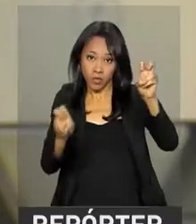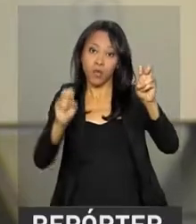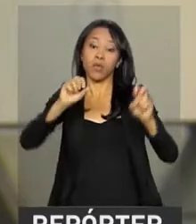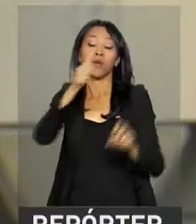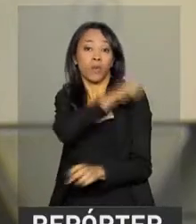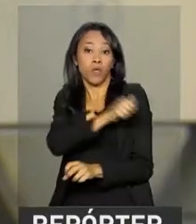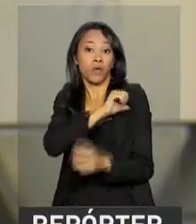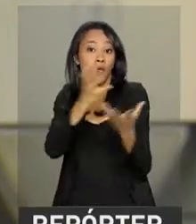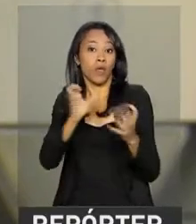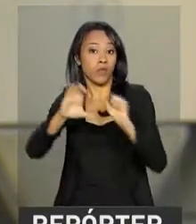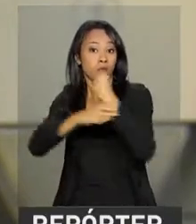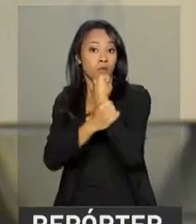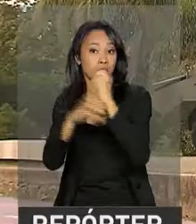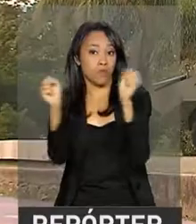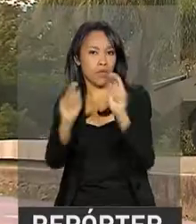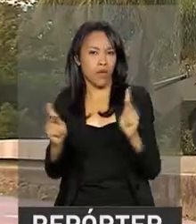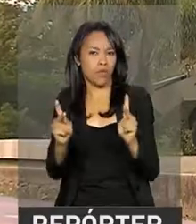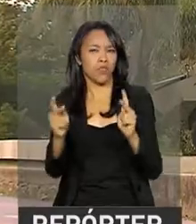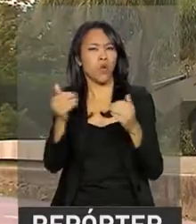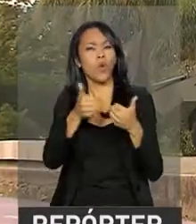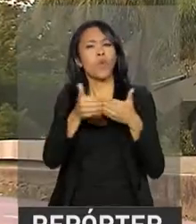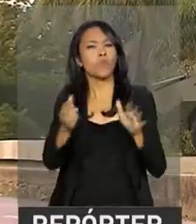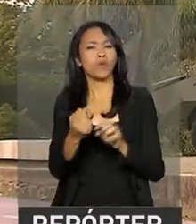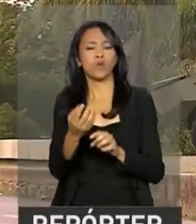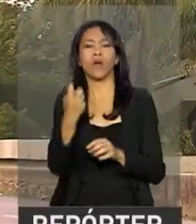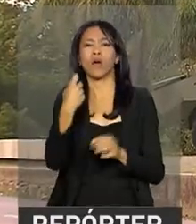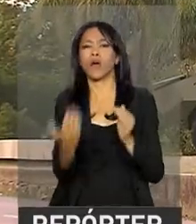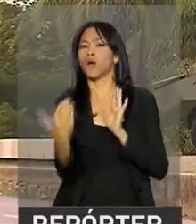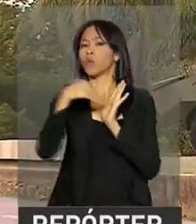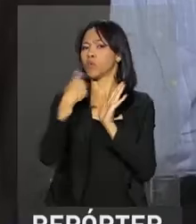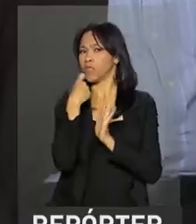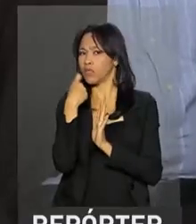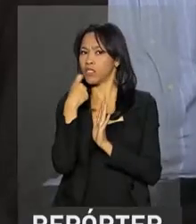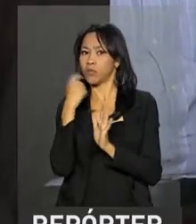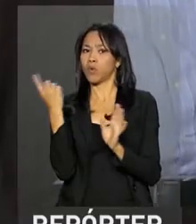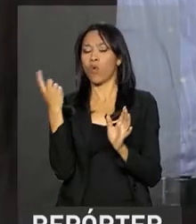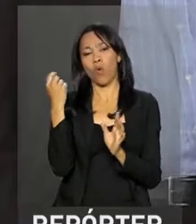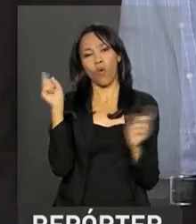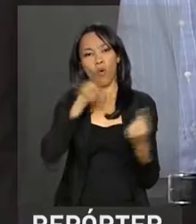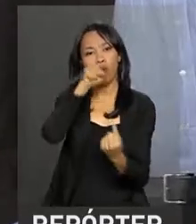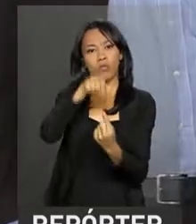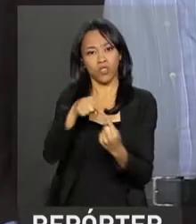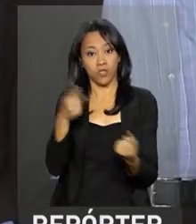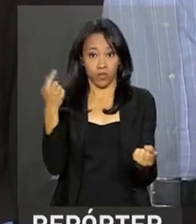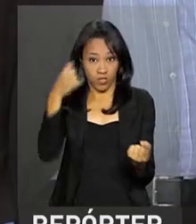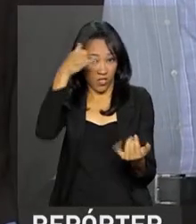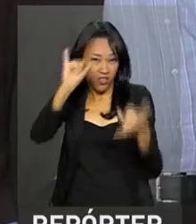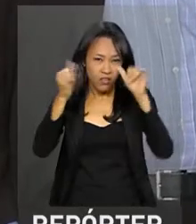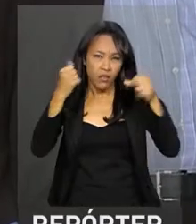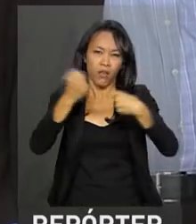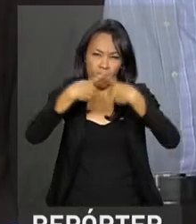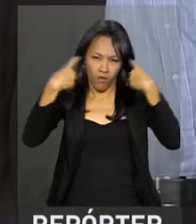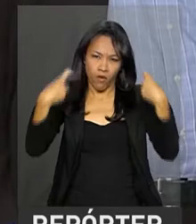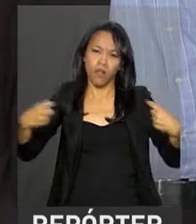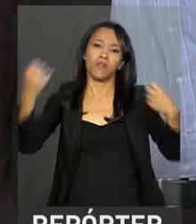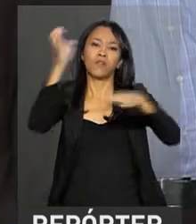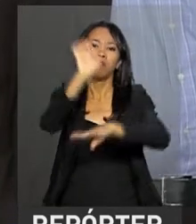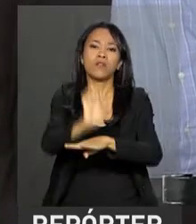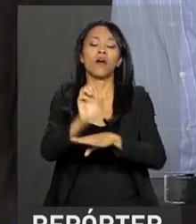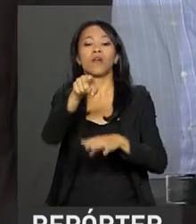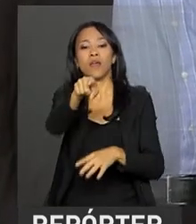iniciada na última sexta feira para ajudar a combater a violência no estado temer destacou a importância do trabalho de inteligência